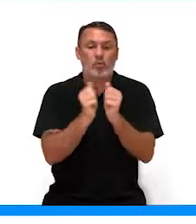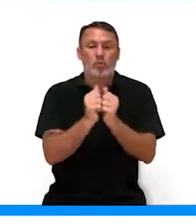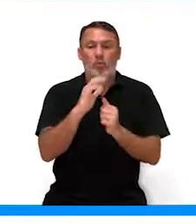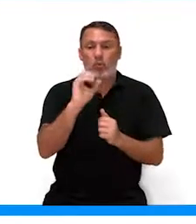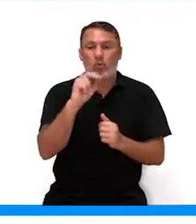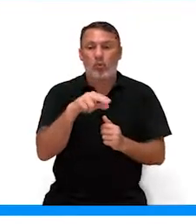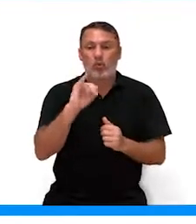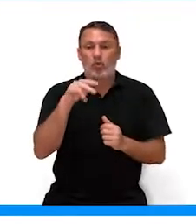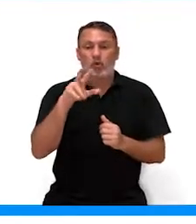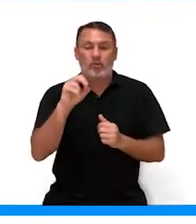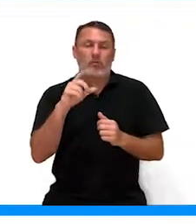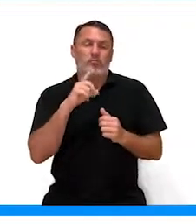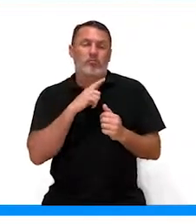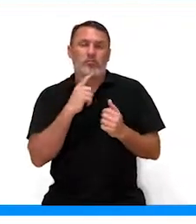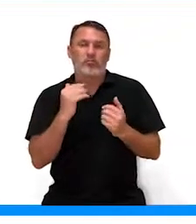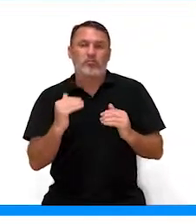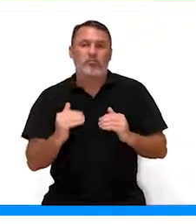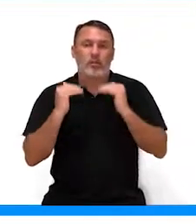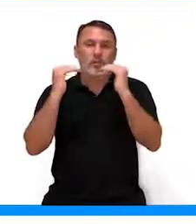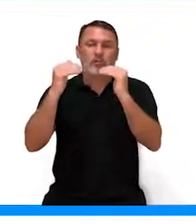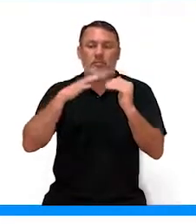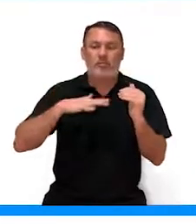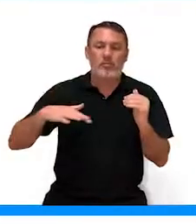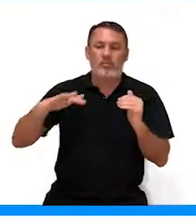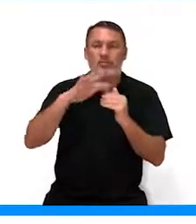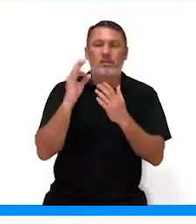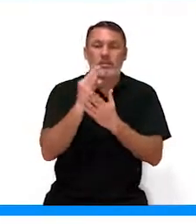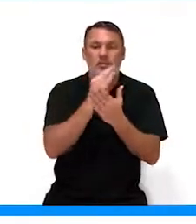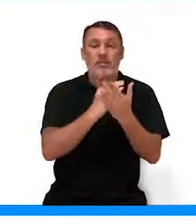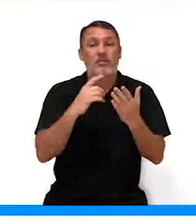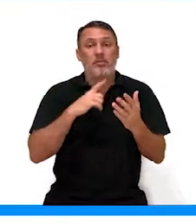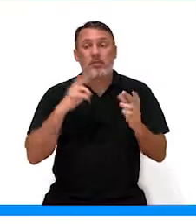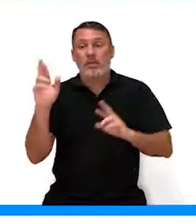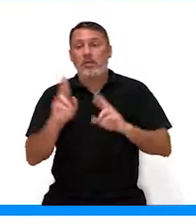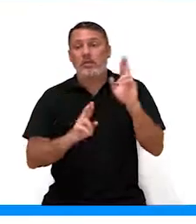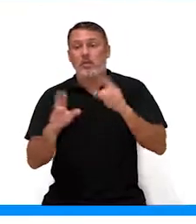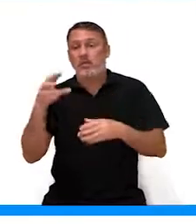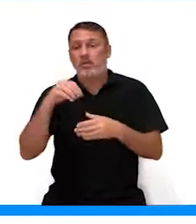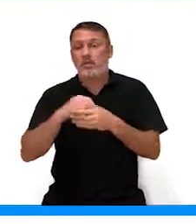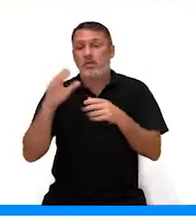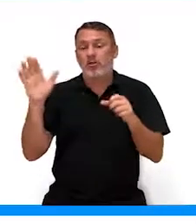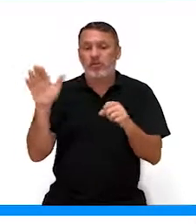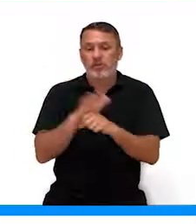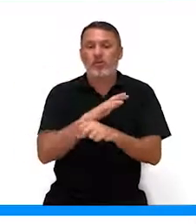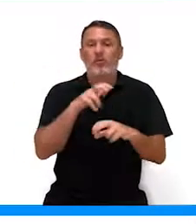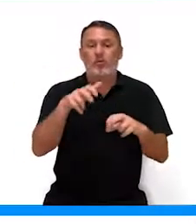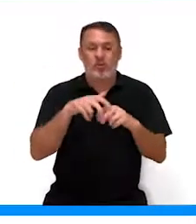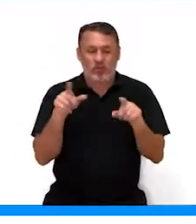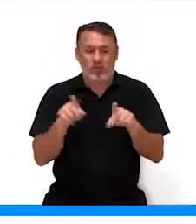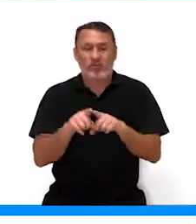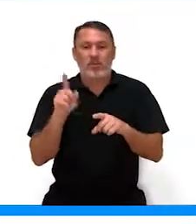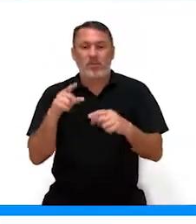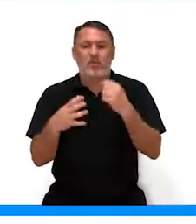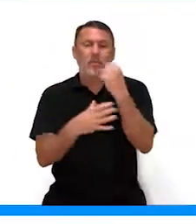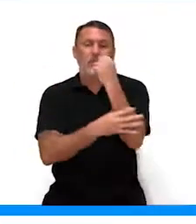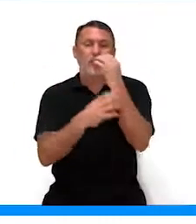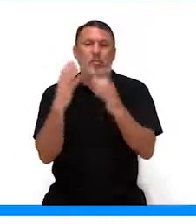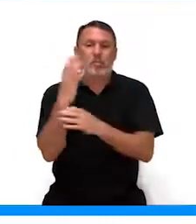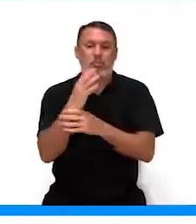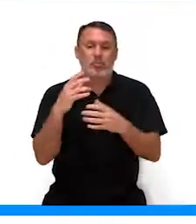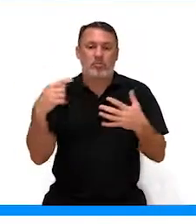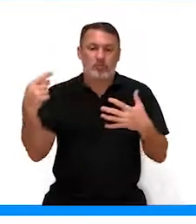tecido conjuntivo, ele é rico em substância intercelular, porque a principal função dele é preenchimento, ele quer ocupar